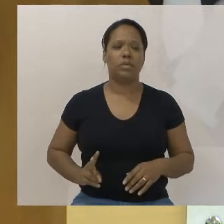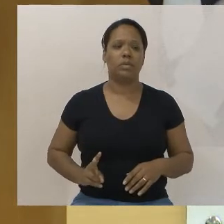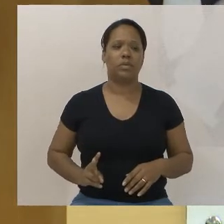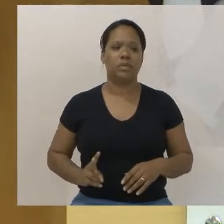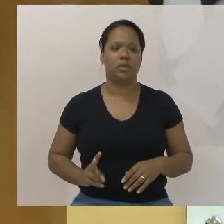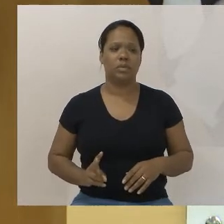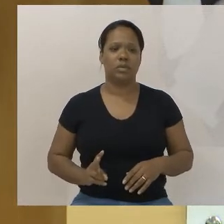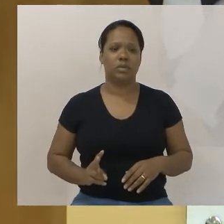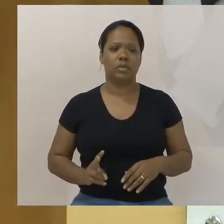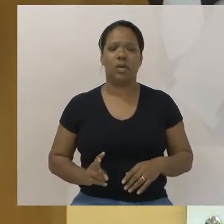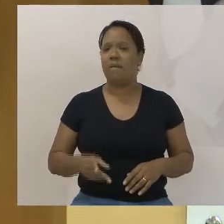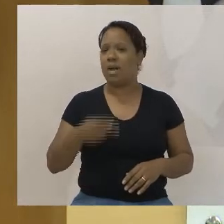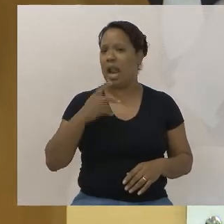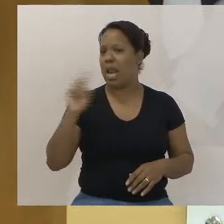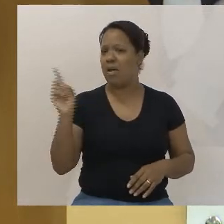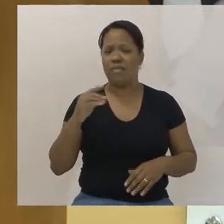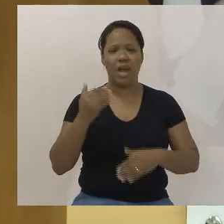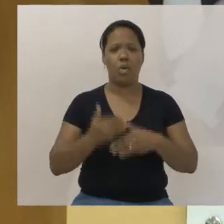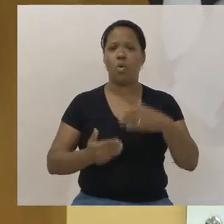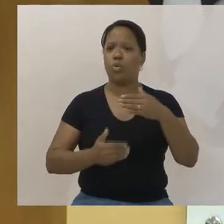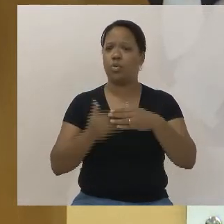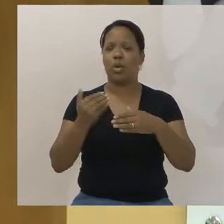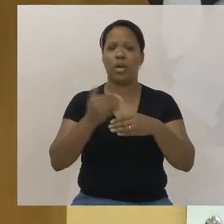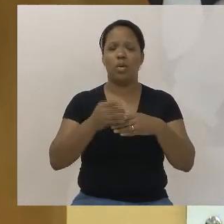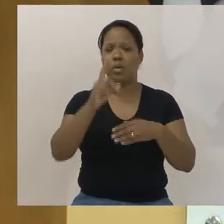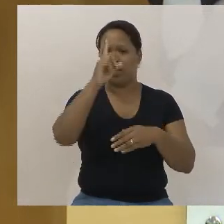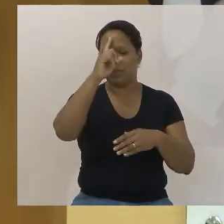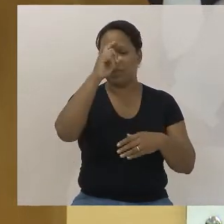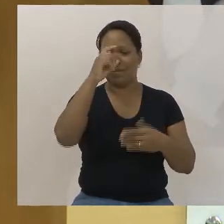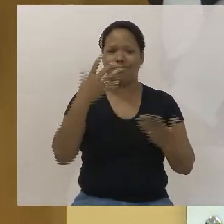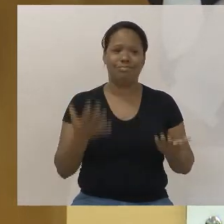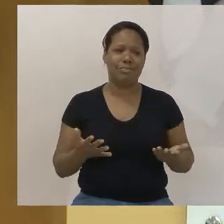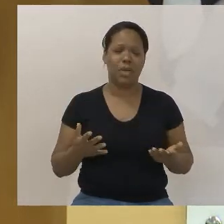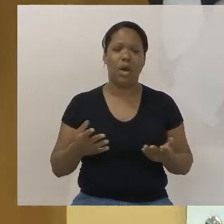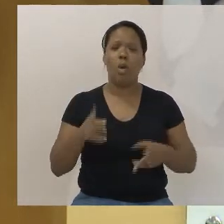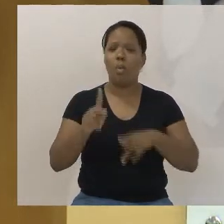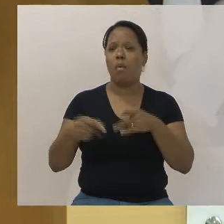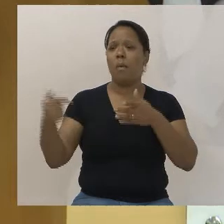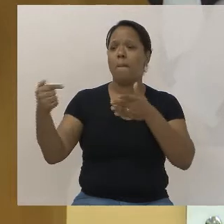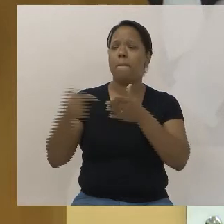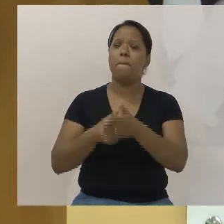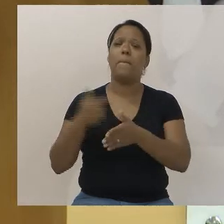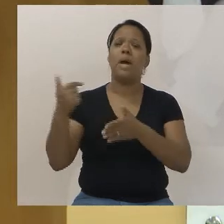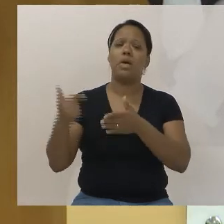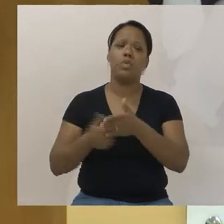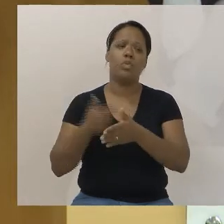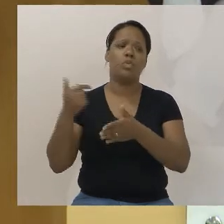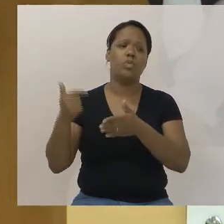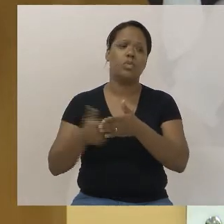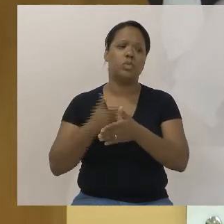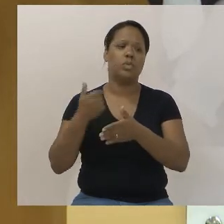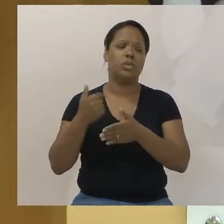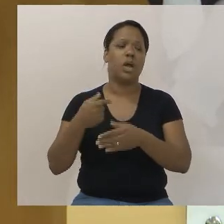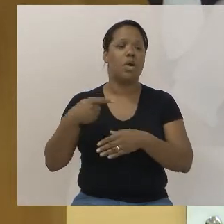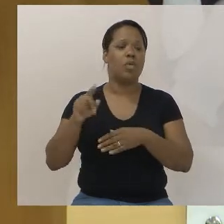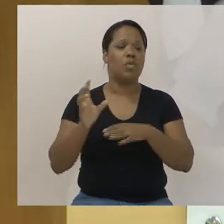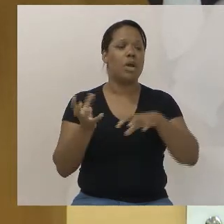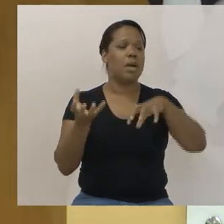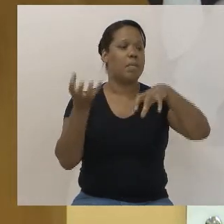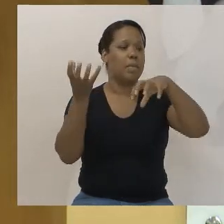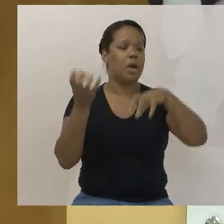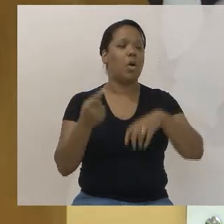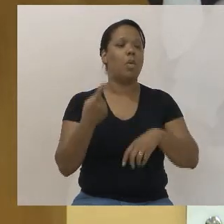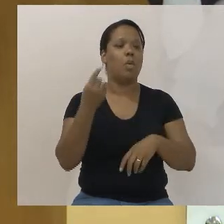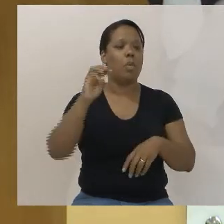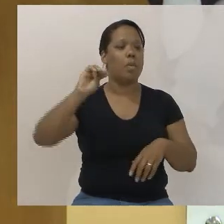que não vai mais construir um pronto socorro e aí a população todo me pergunta na rua rodrigo nejm tema tem brasília nós conseguir um milhões